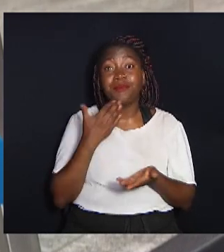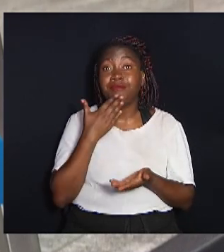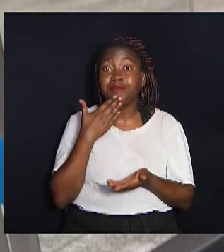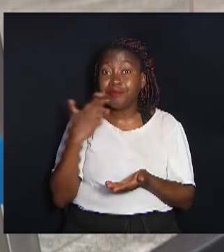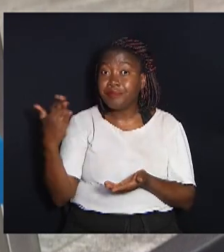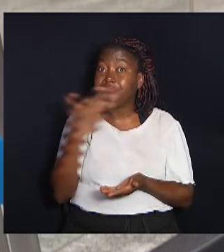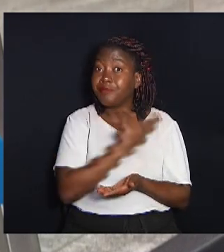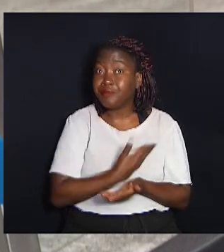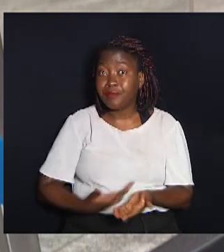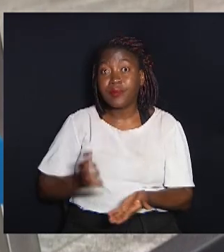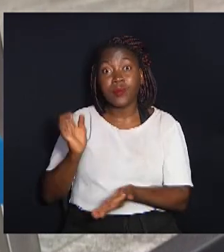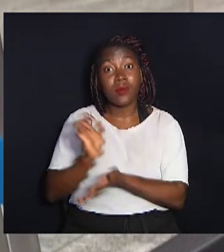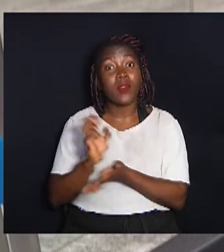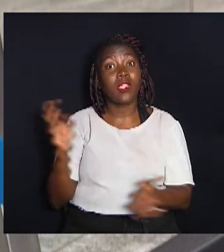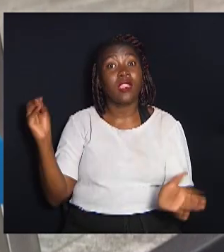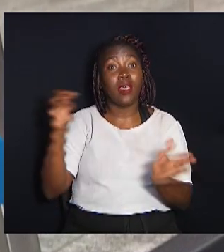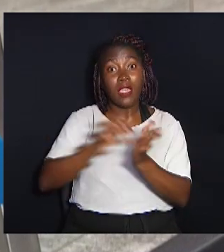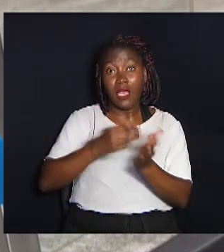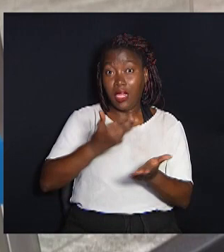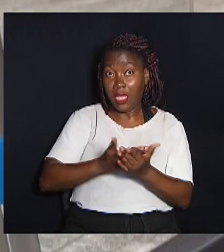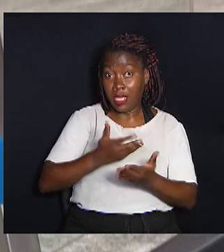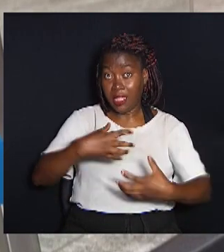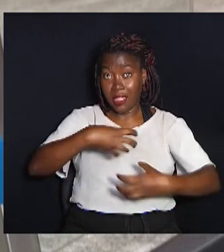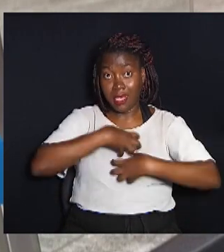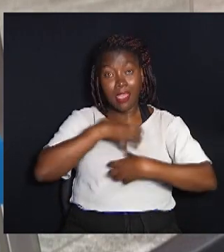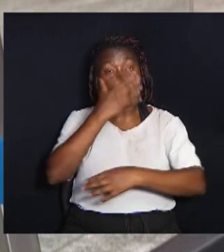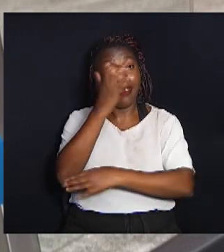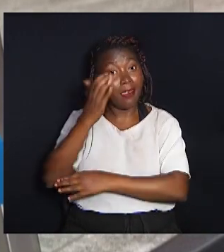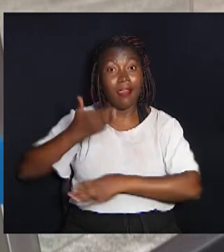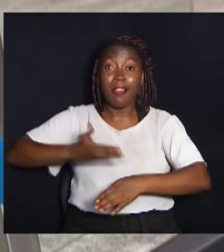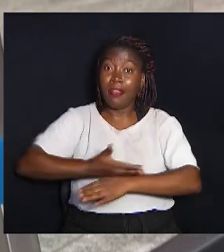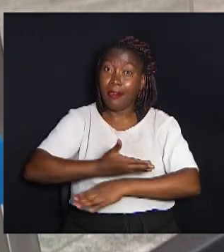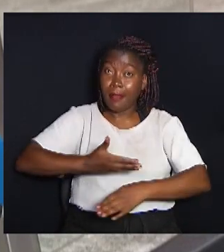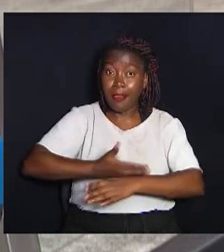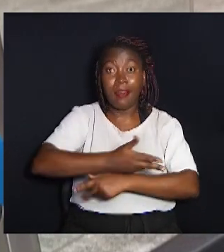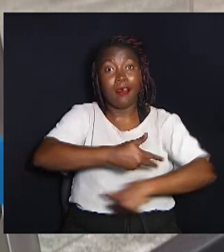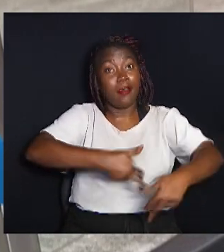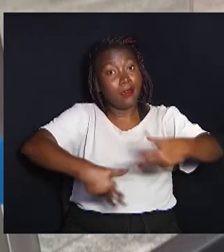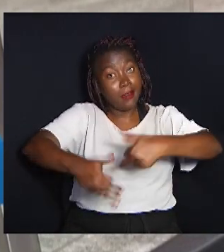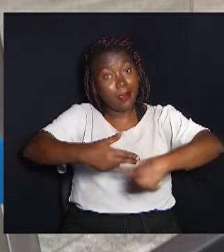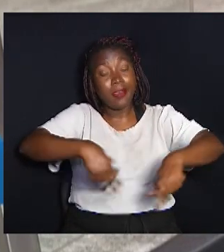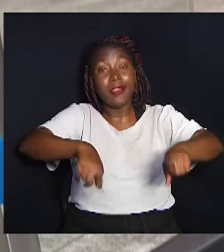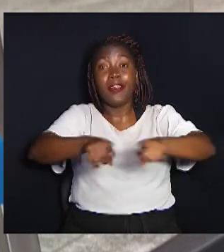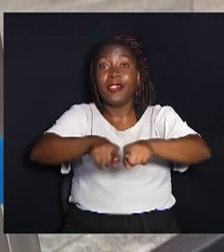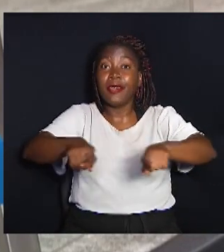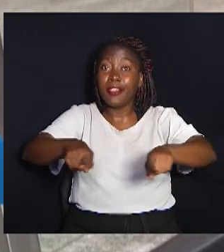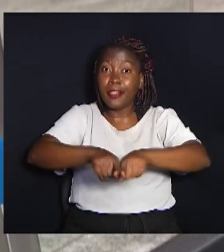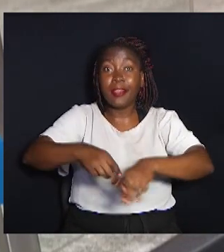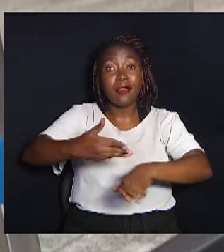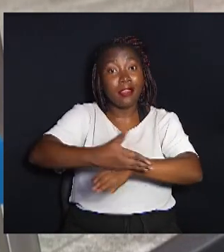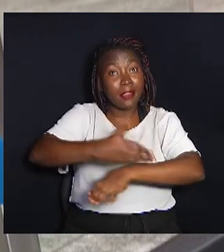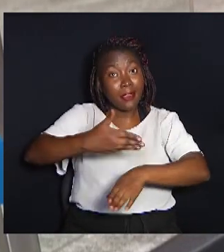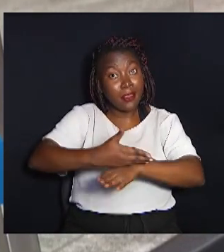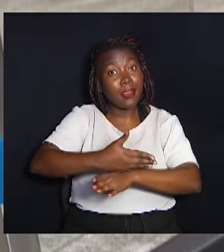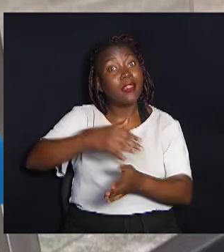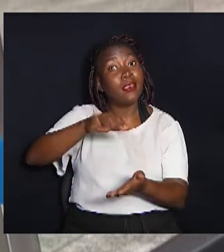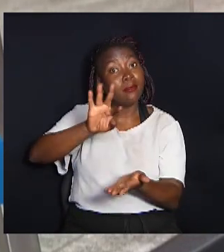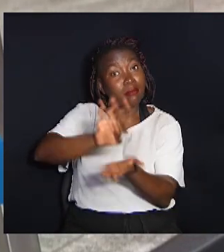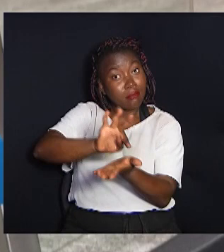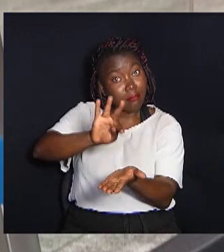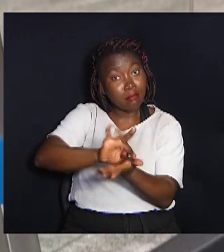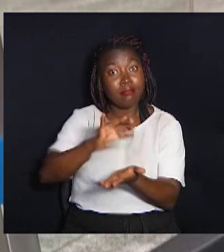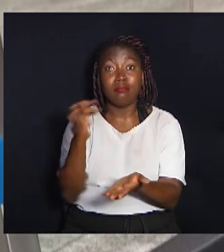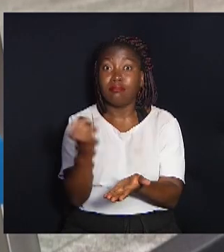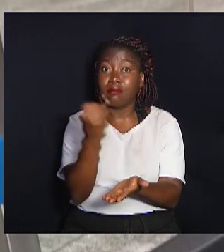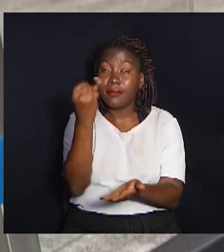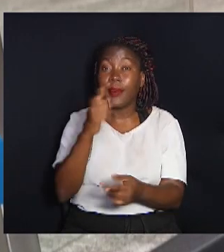de impacto ambiental as passagens de pedestres e, neste caso, ali uma passagem rodoviária que é muito importante. Digo mais,